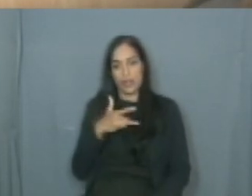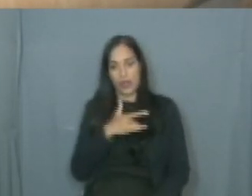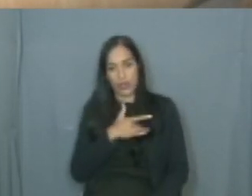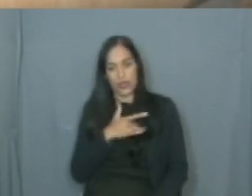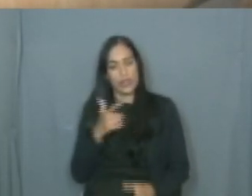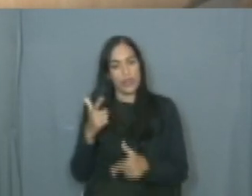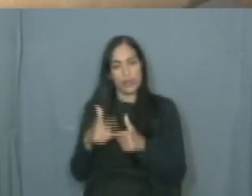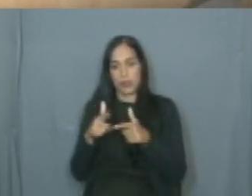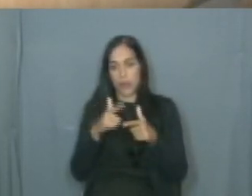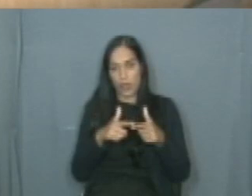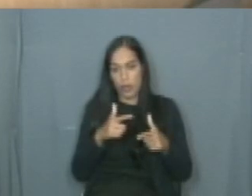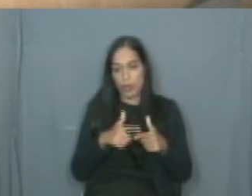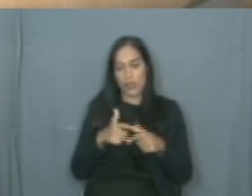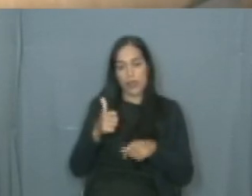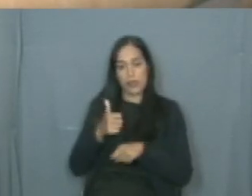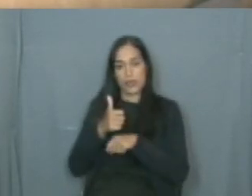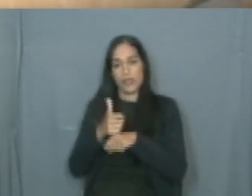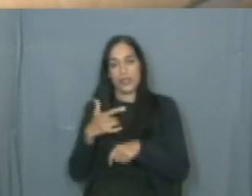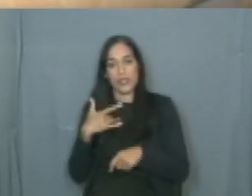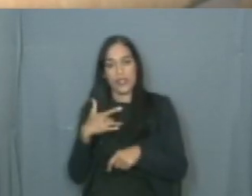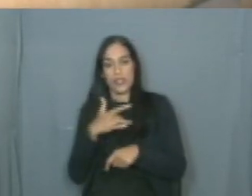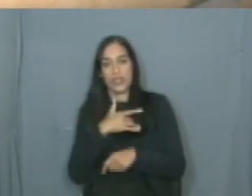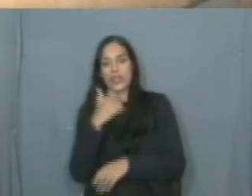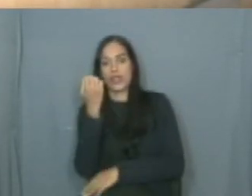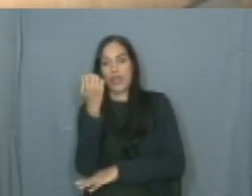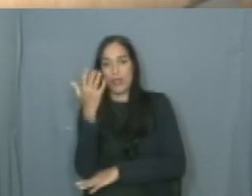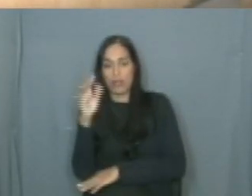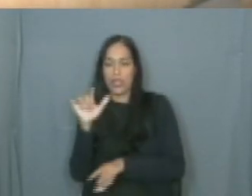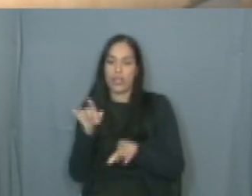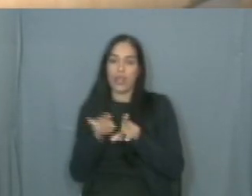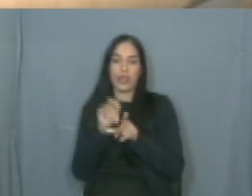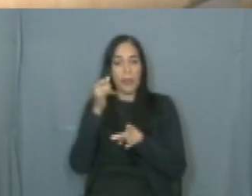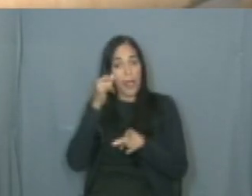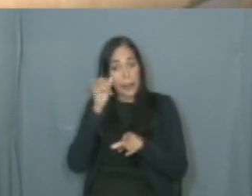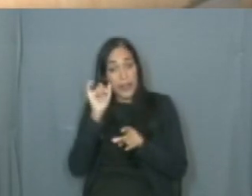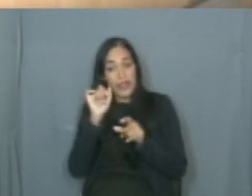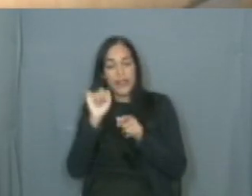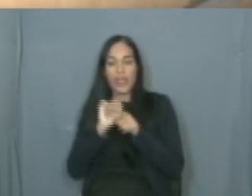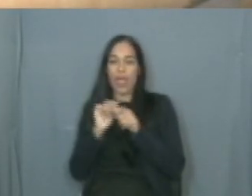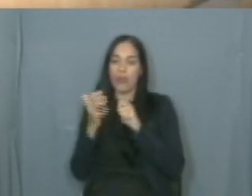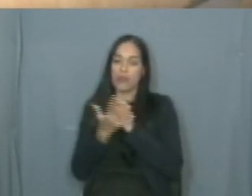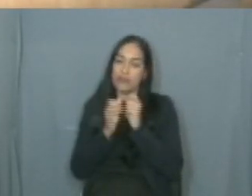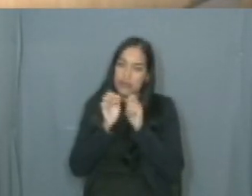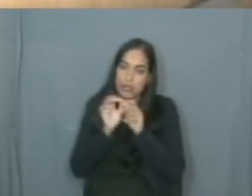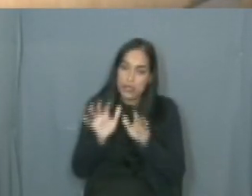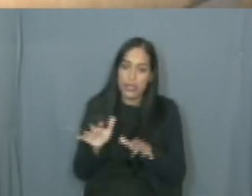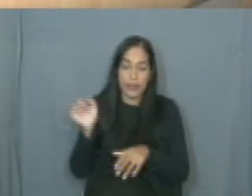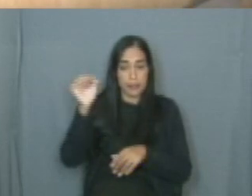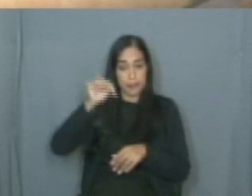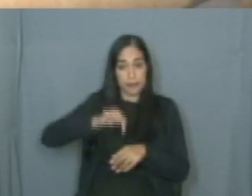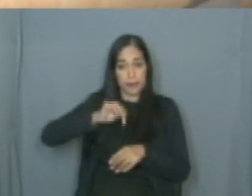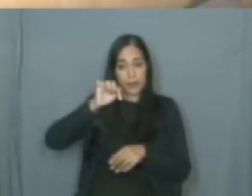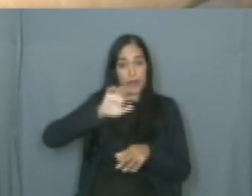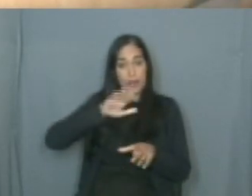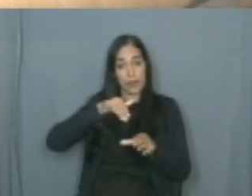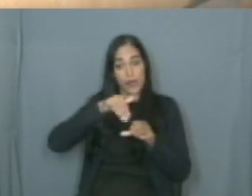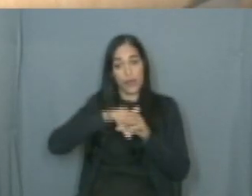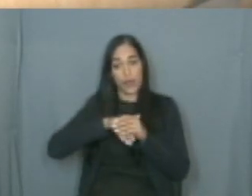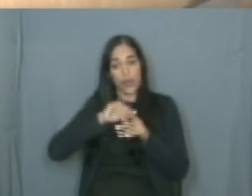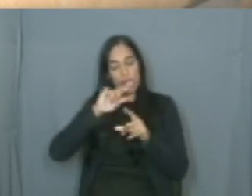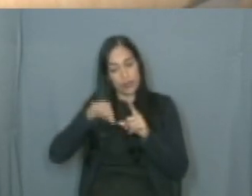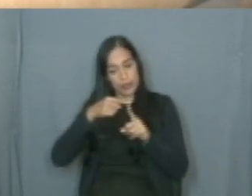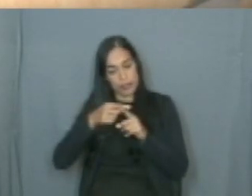da situação dos agentes de saúde, né, ambiental e contra endemias. Mas eu quero colocar aqui meu voto